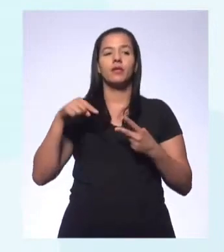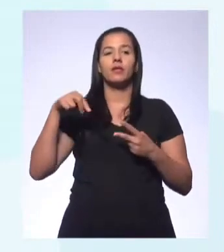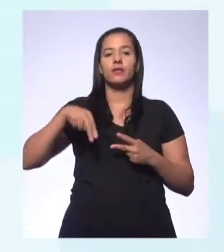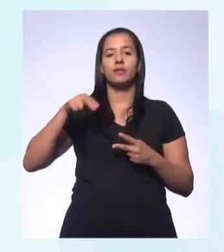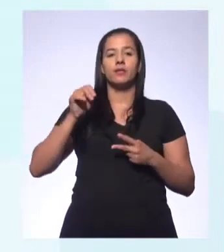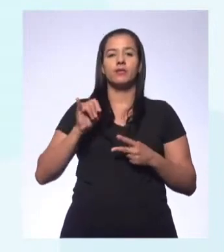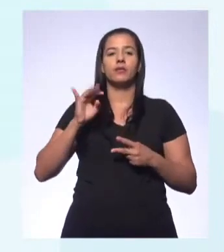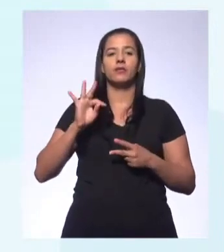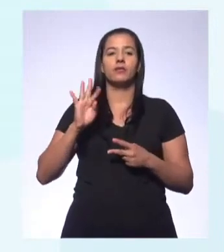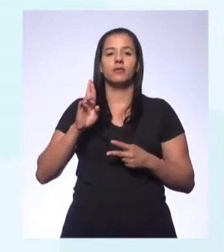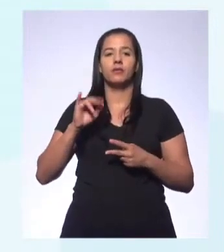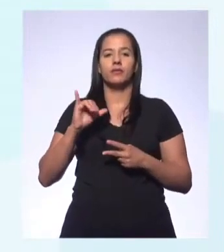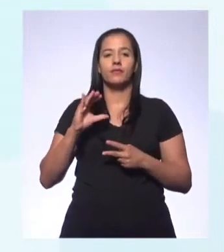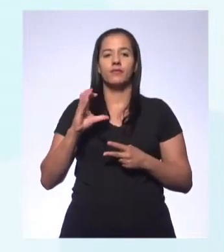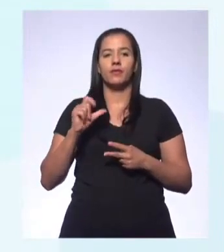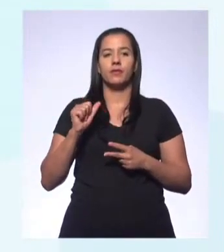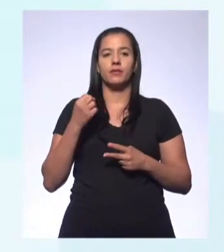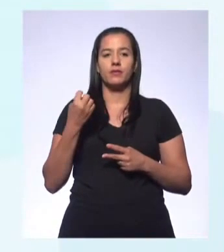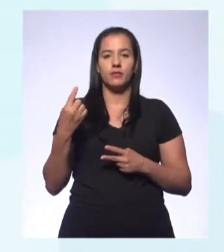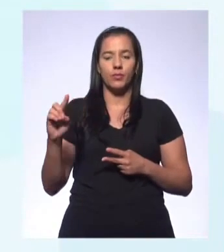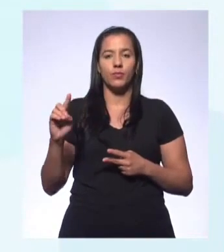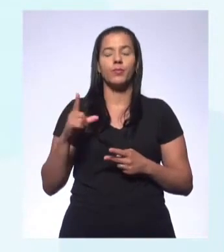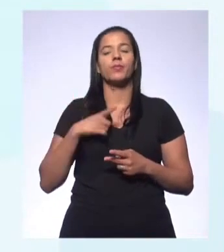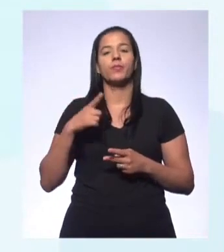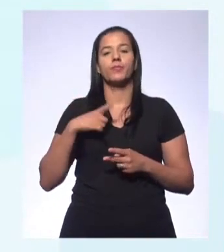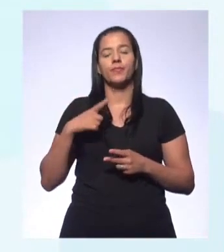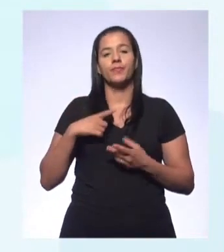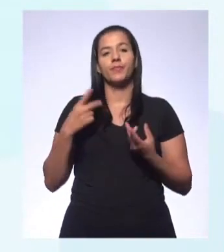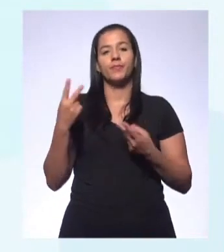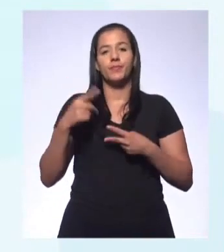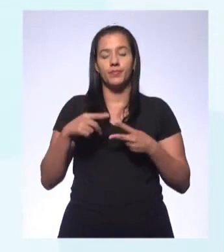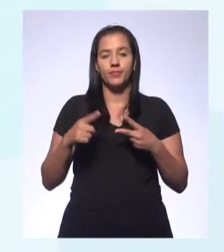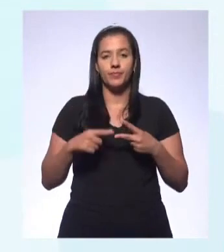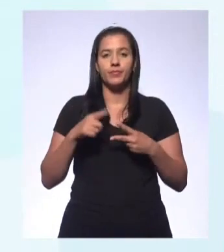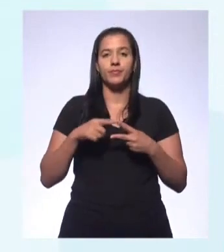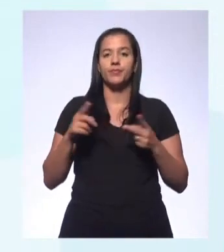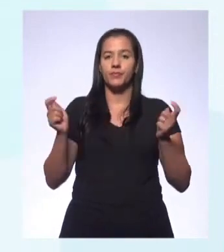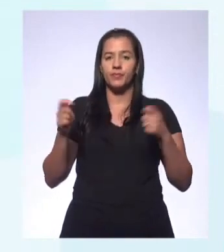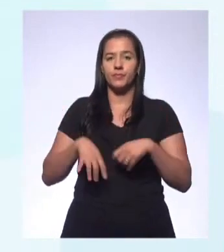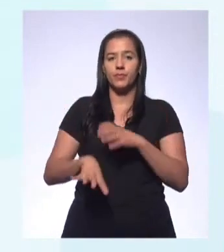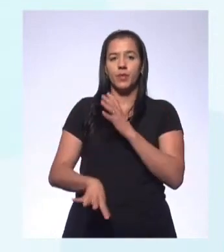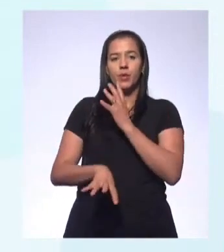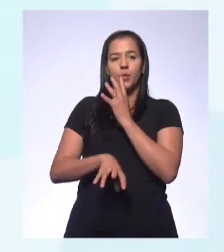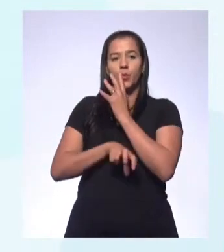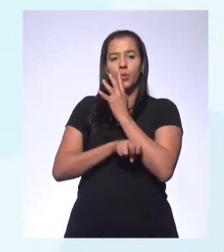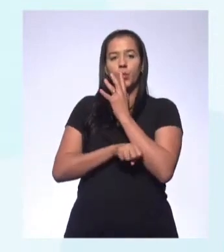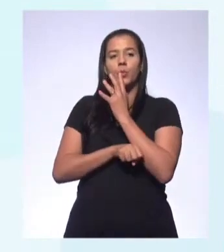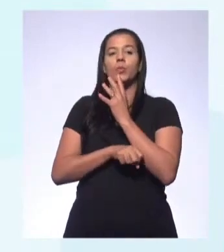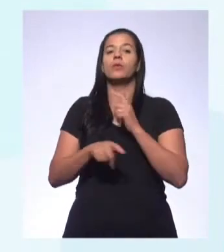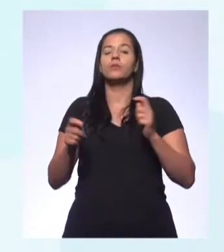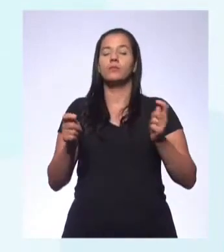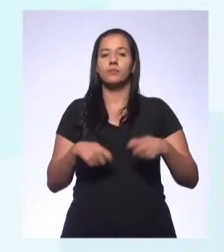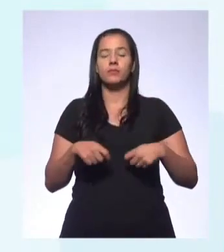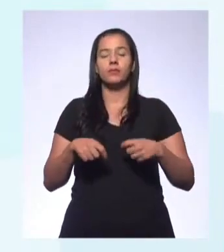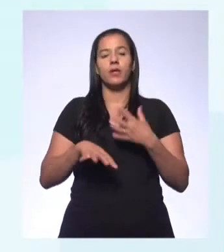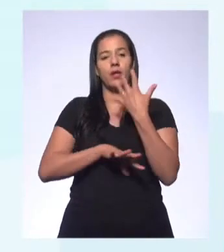Então, principalmente as leguminosas, como eu disse, né, elas vão conseguir absorver esse nitrogênio através de suas raízes. Já